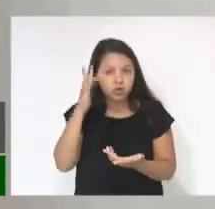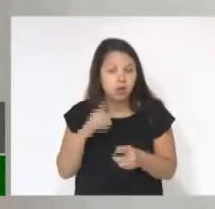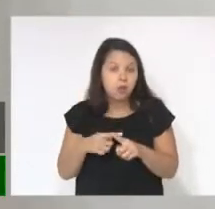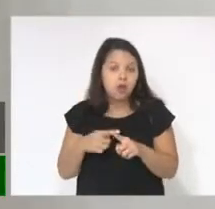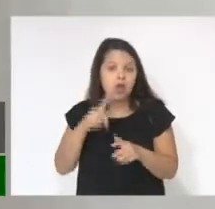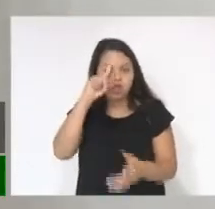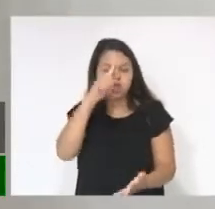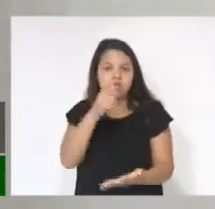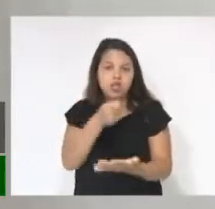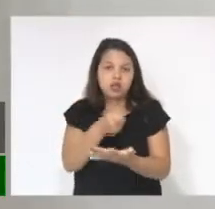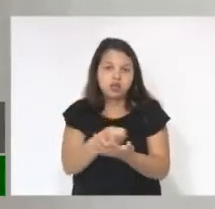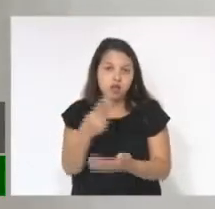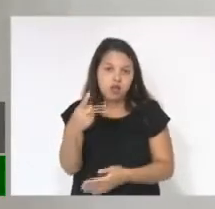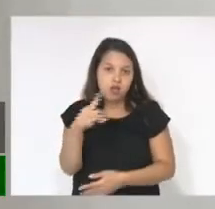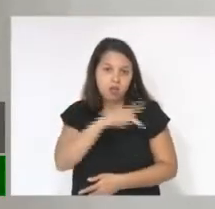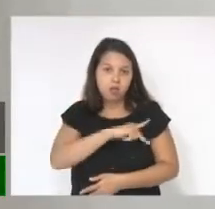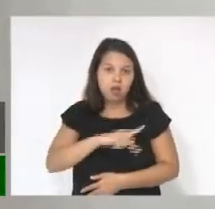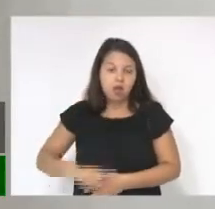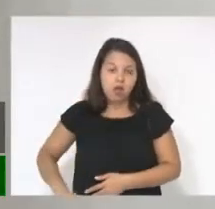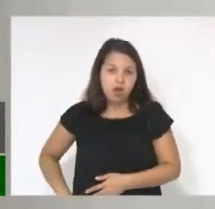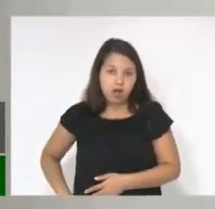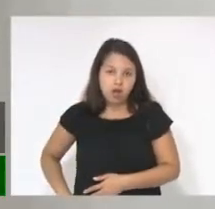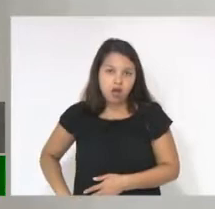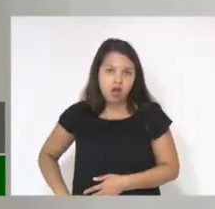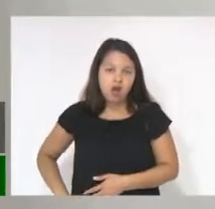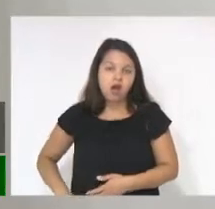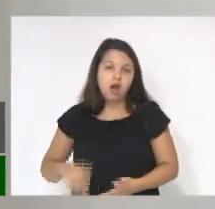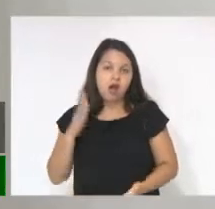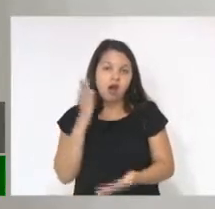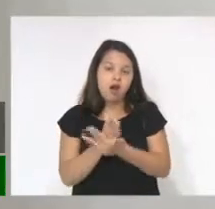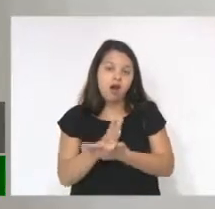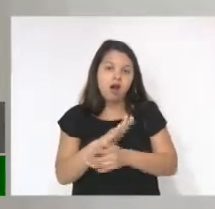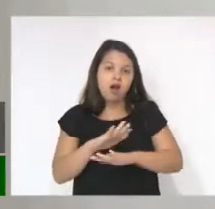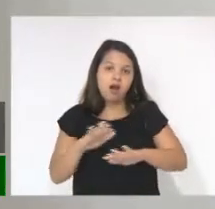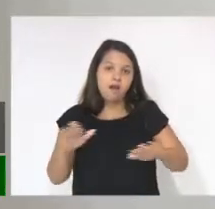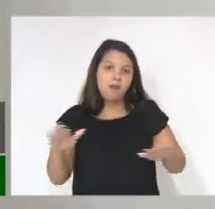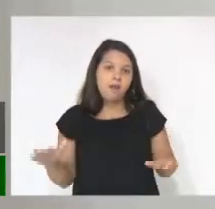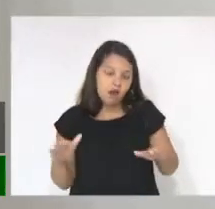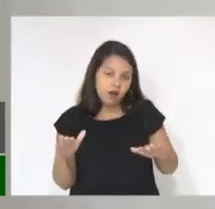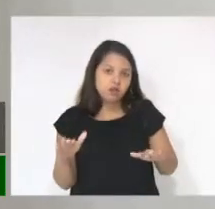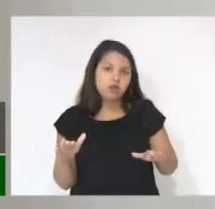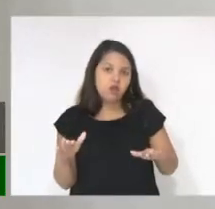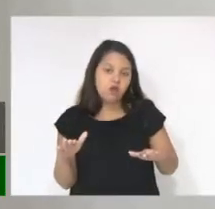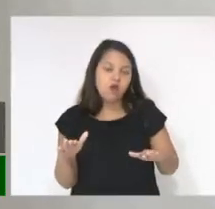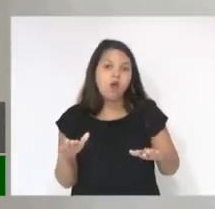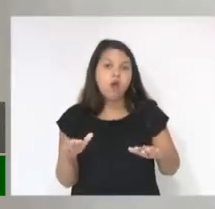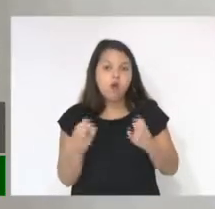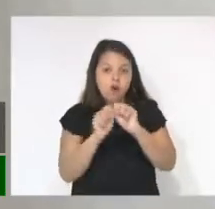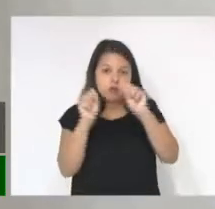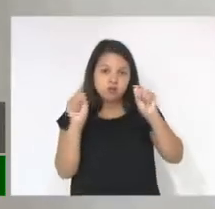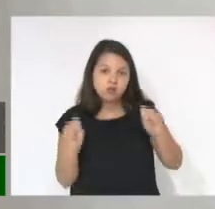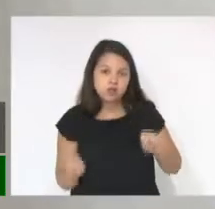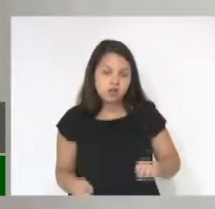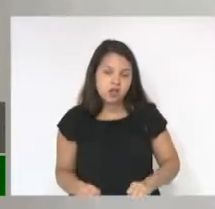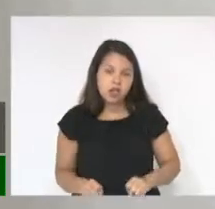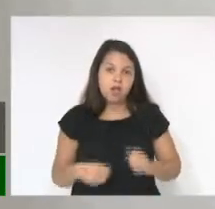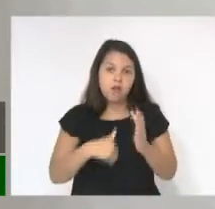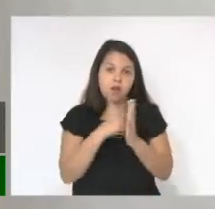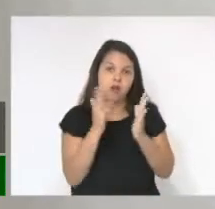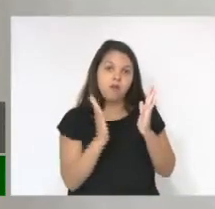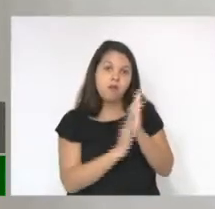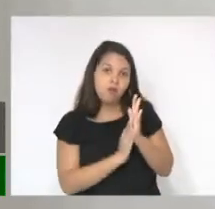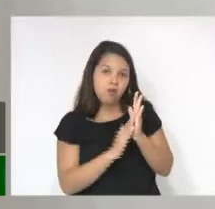nosso presidente em ter acabado com a indústria da multa no Brasil. Não sei se serei criticado